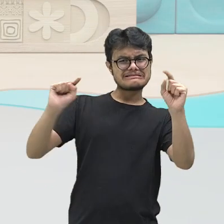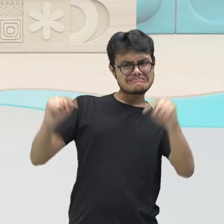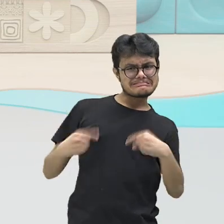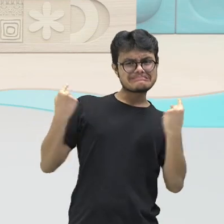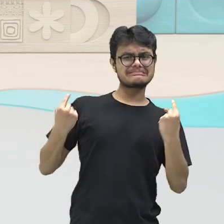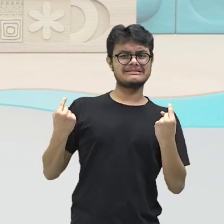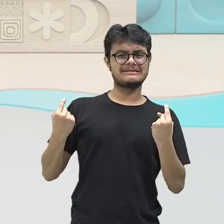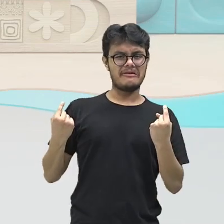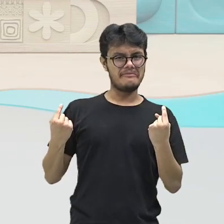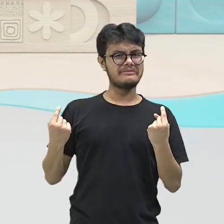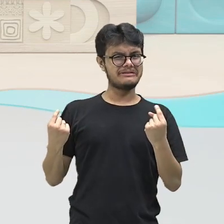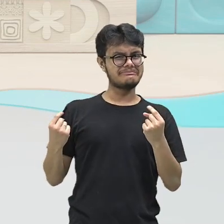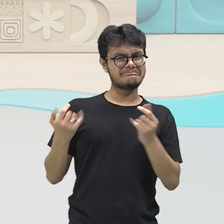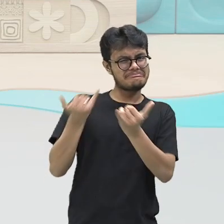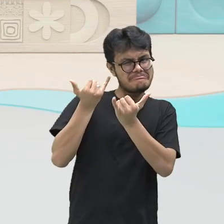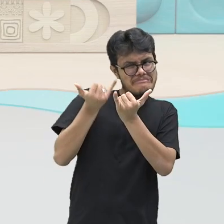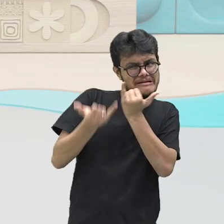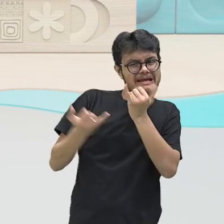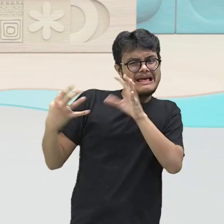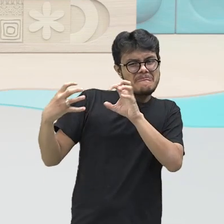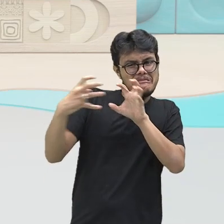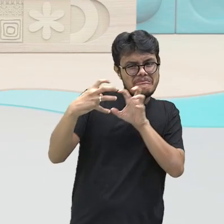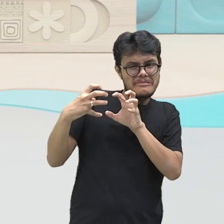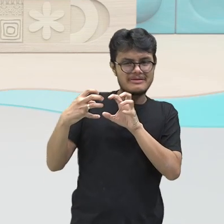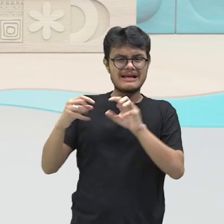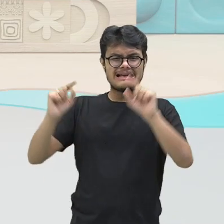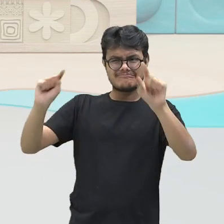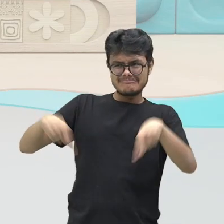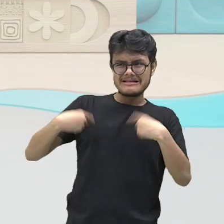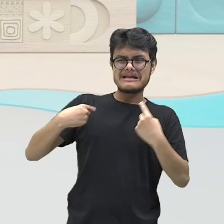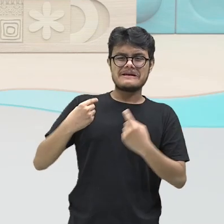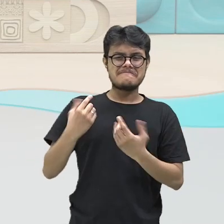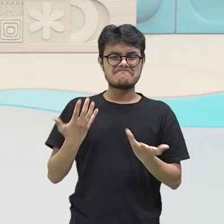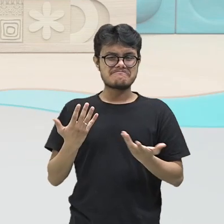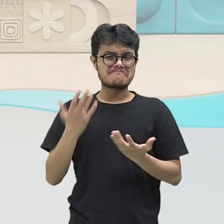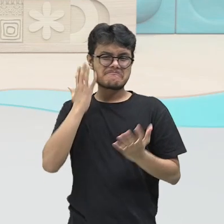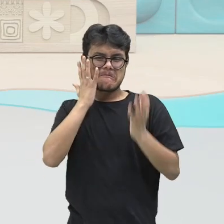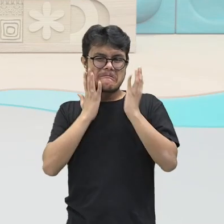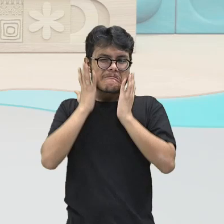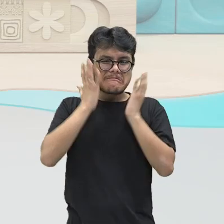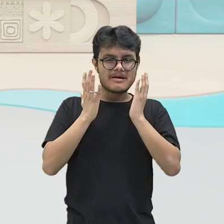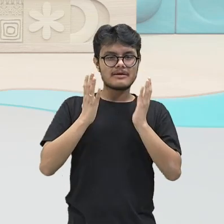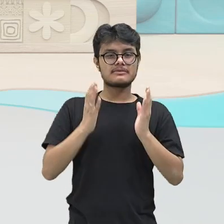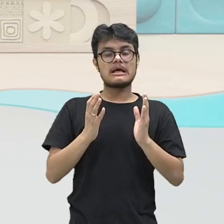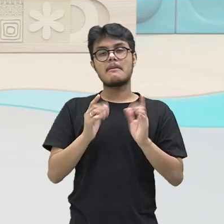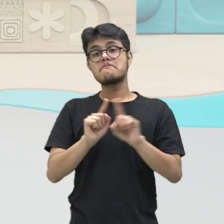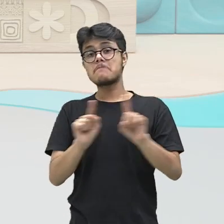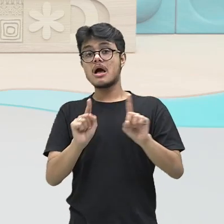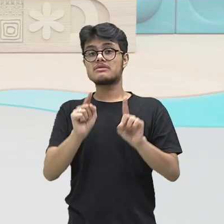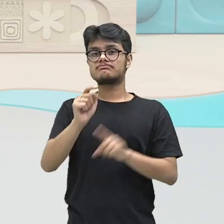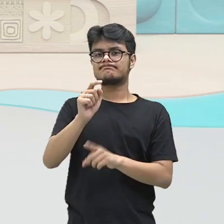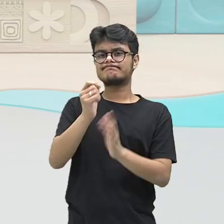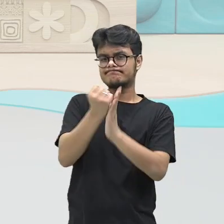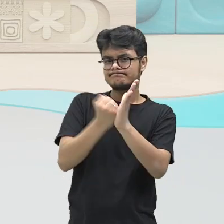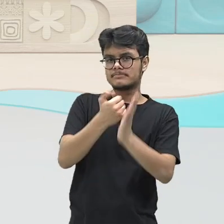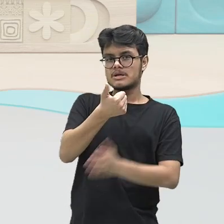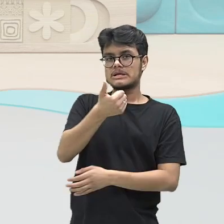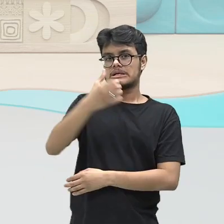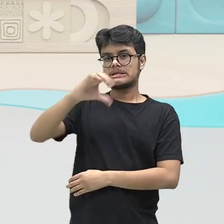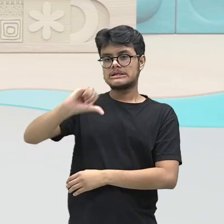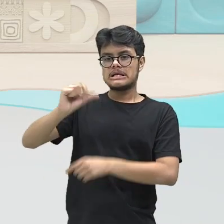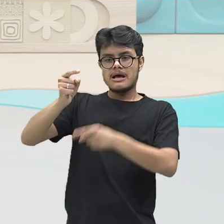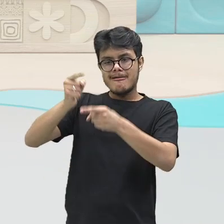essa questão de esfregar, né, a farinha e tal. Ela foi reprimida no século XIX, dando lugar às